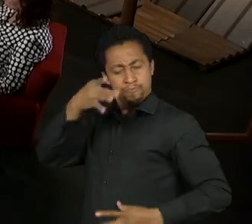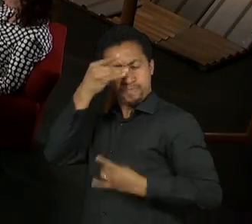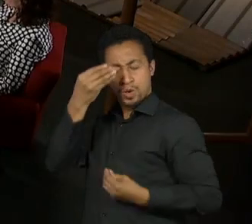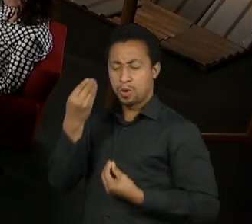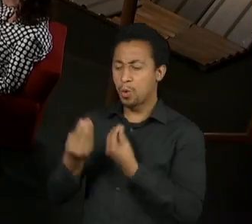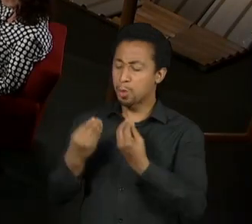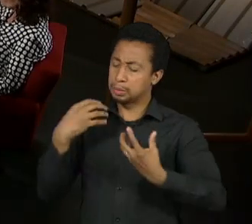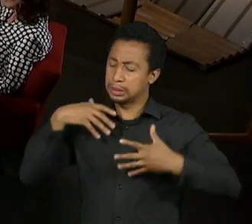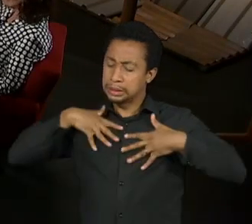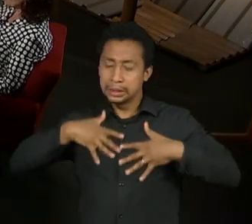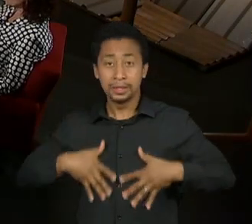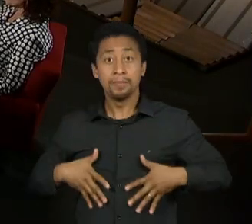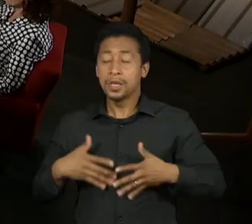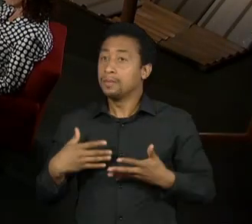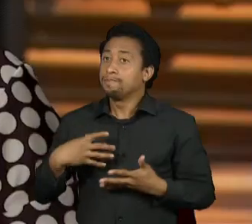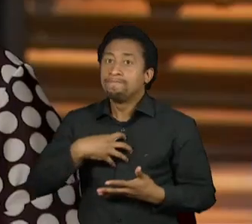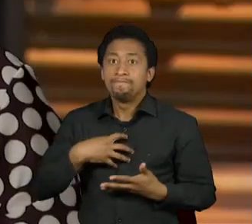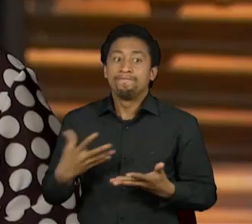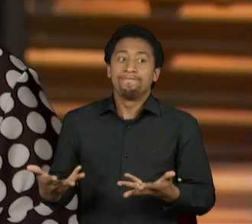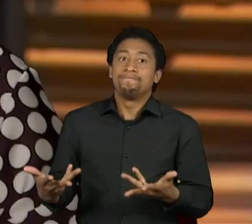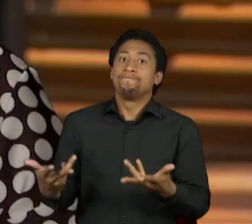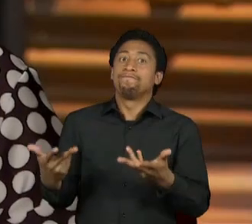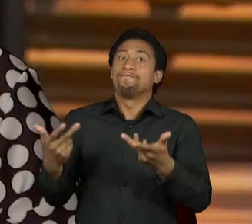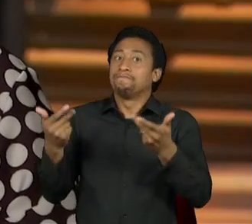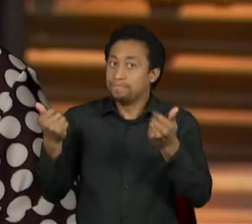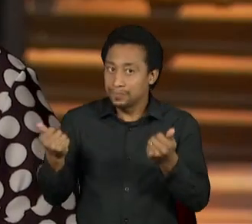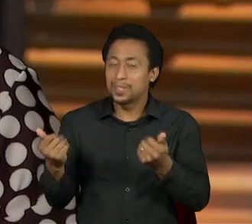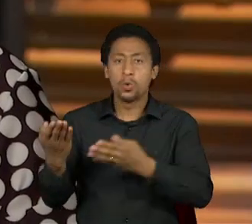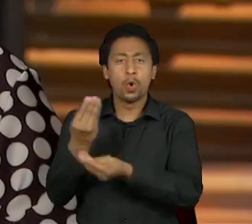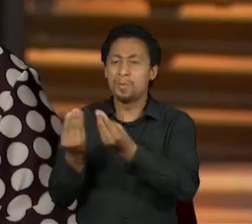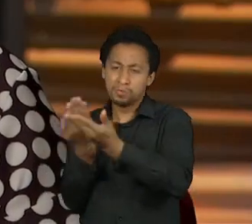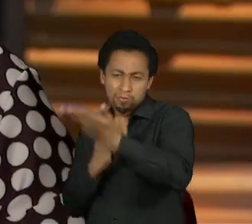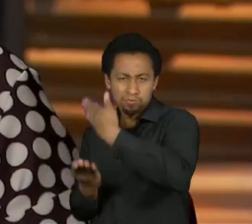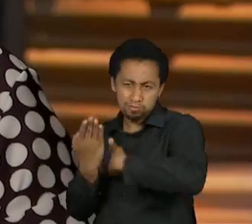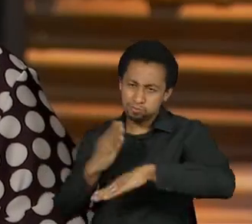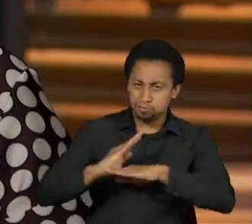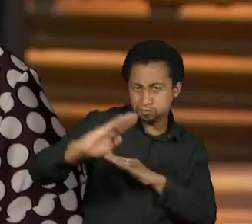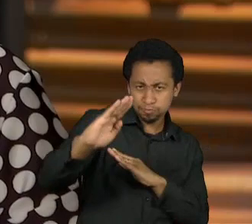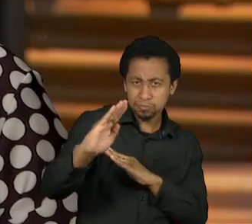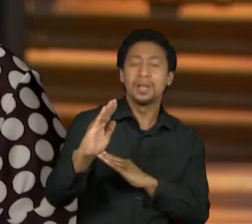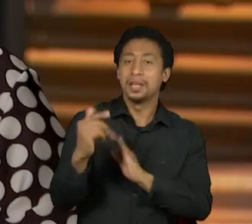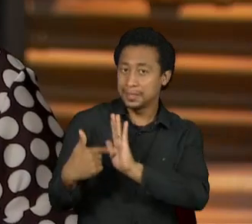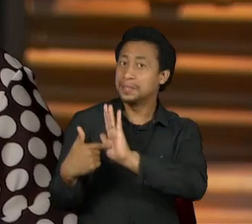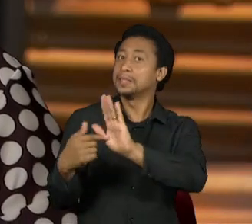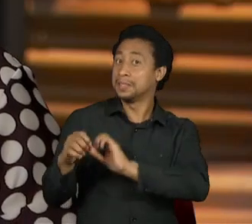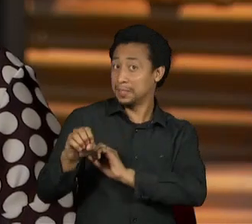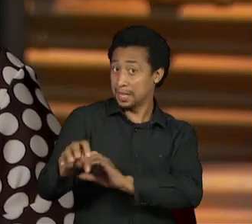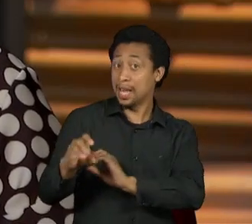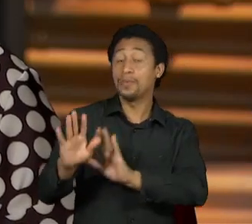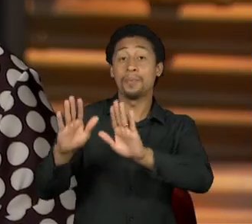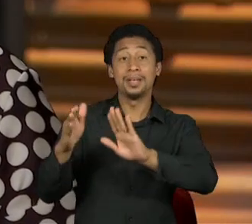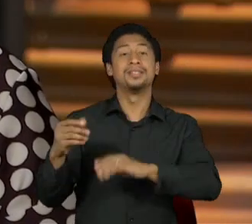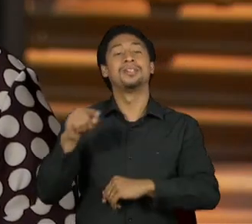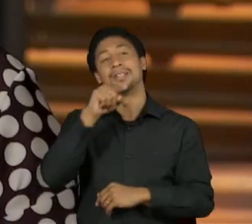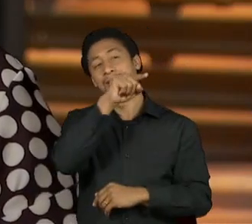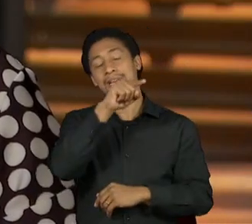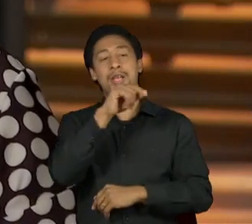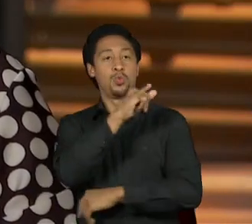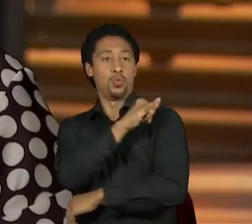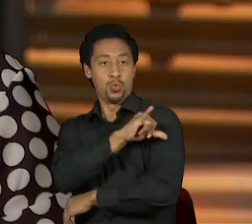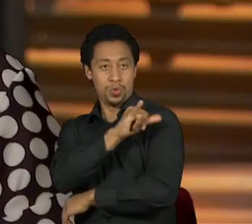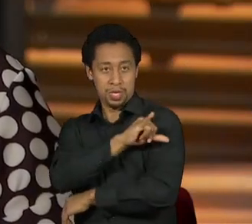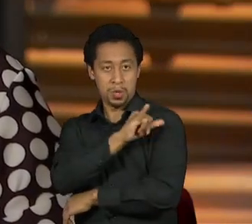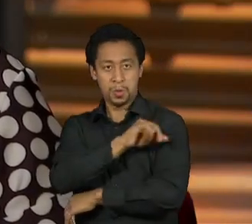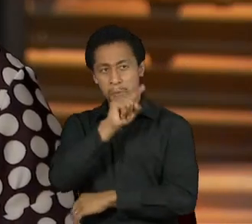você fala gente que não cura quer dizer antes da novela começar quando eu tava em Copacabana a gente tava gravando quando eles deram as primeiras